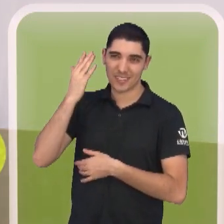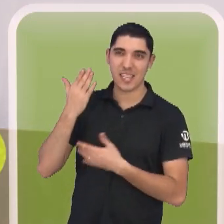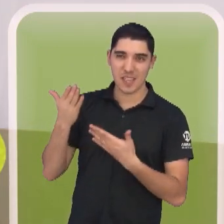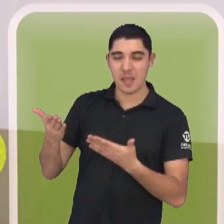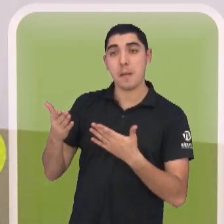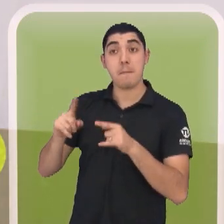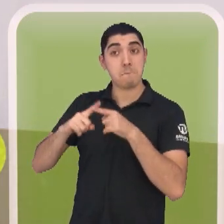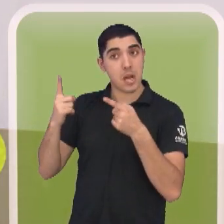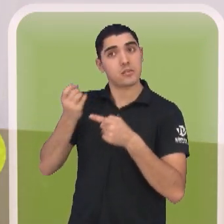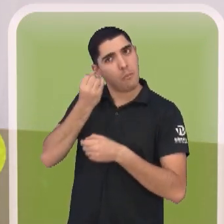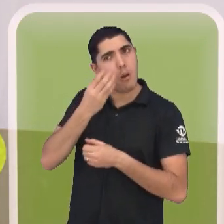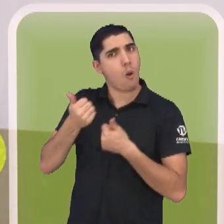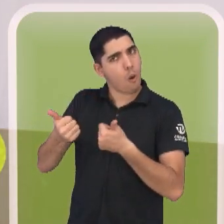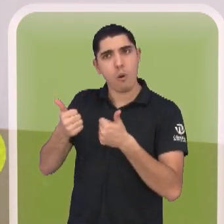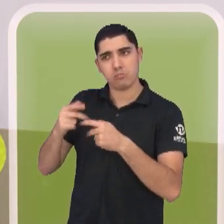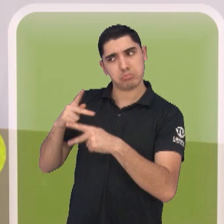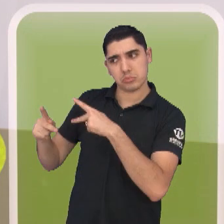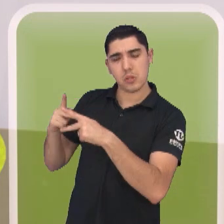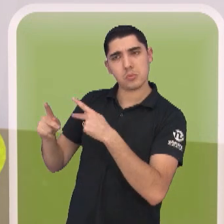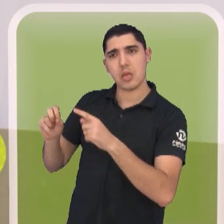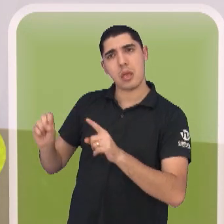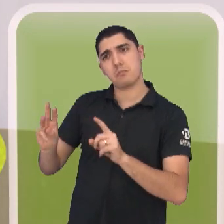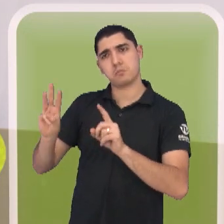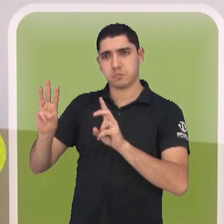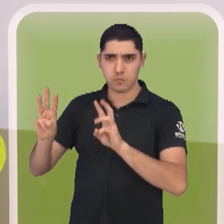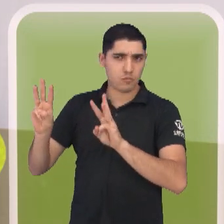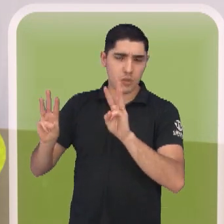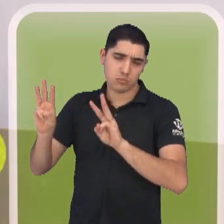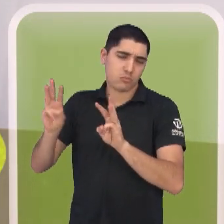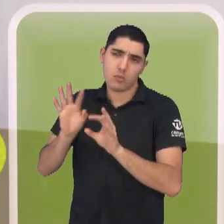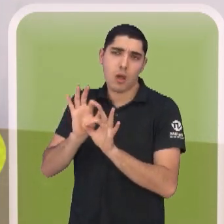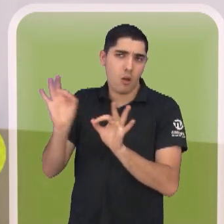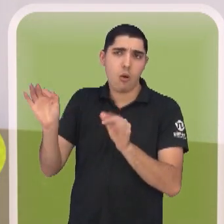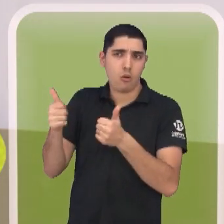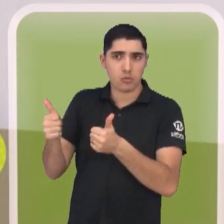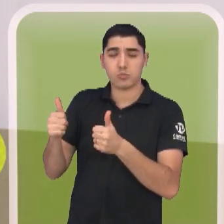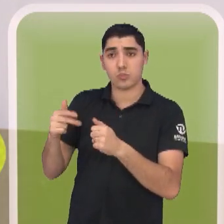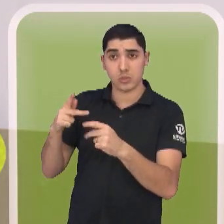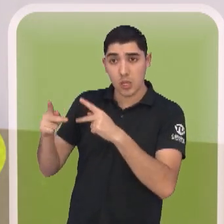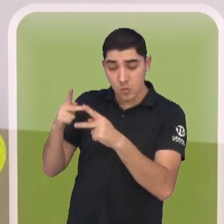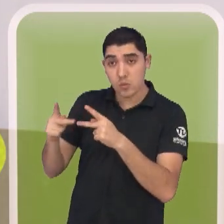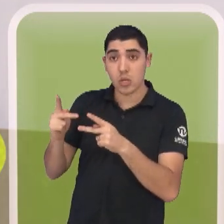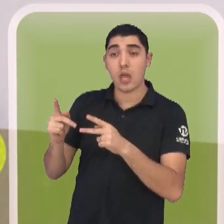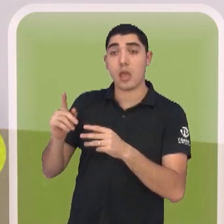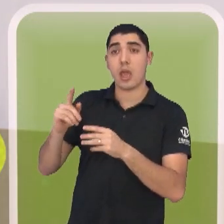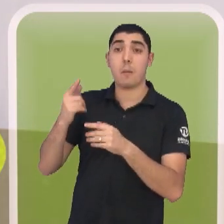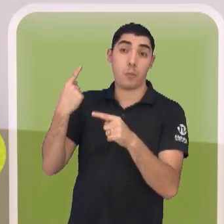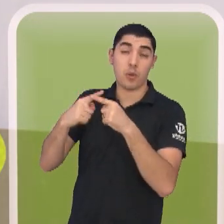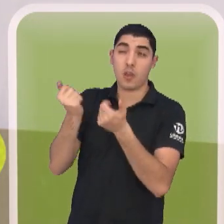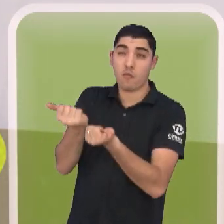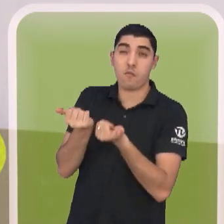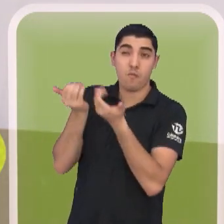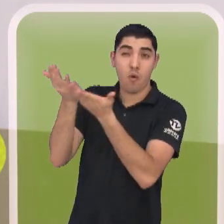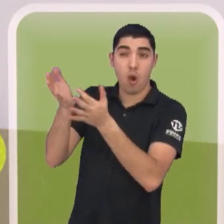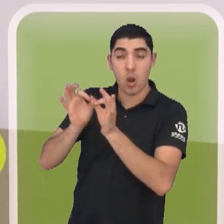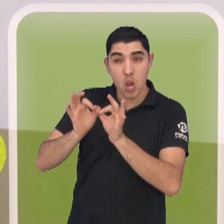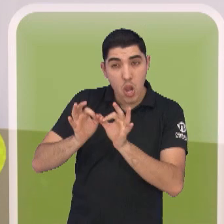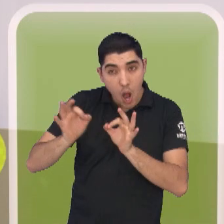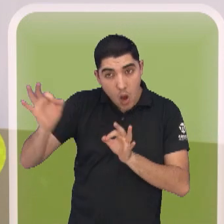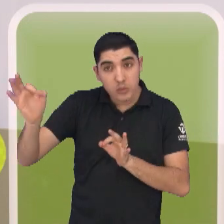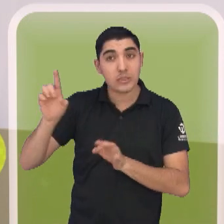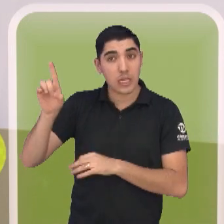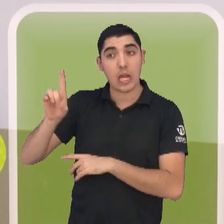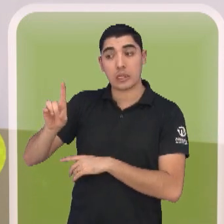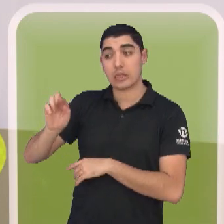foi a partida seria um bom resultado para o São José não deixa de ser um bom resultado que me impedem jogar longe de casa né Muito longe de casa